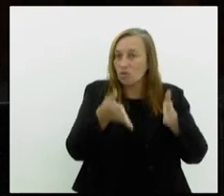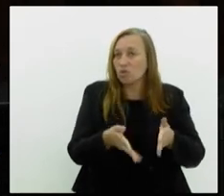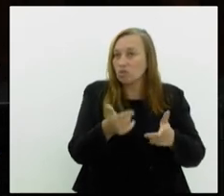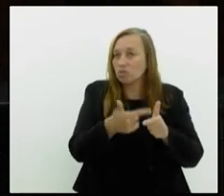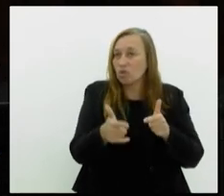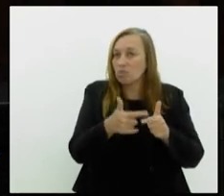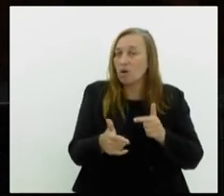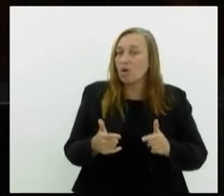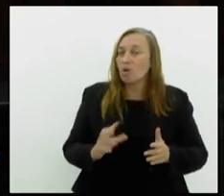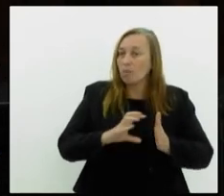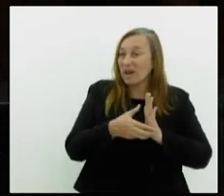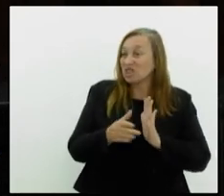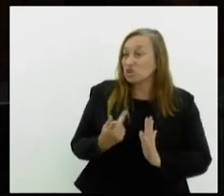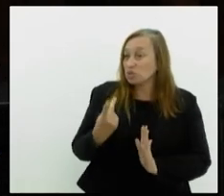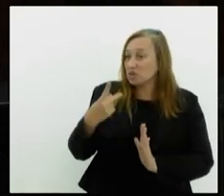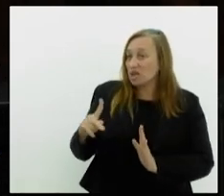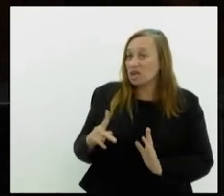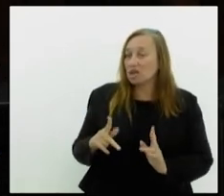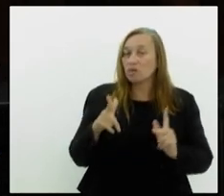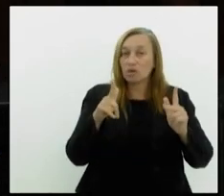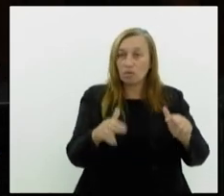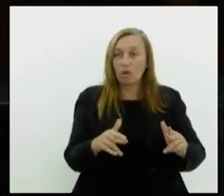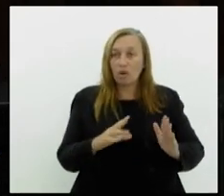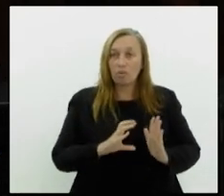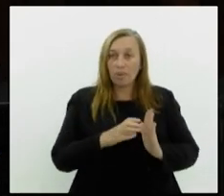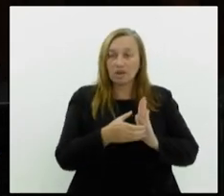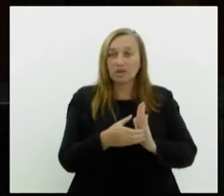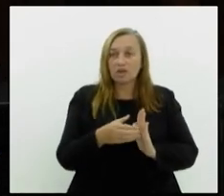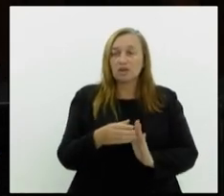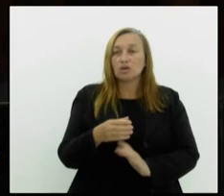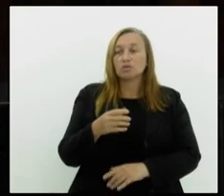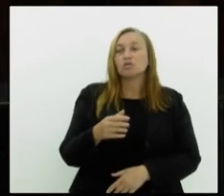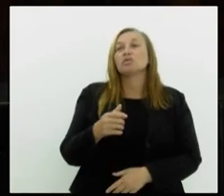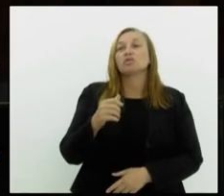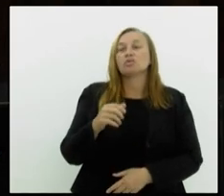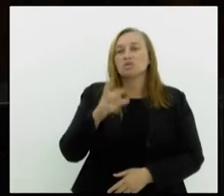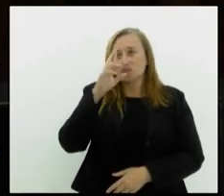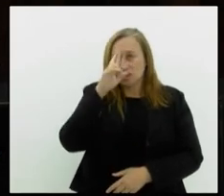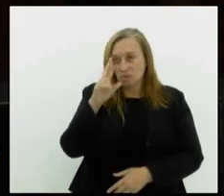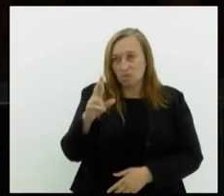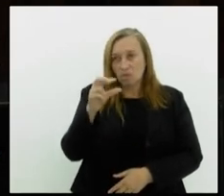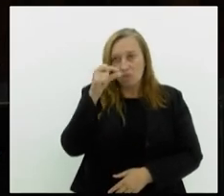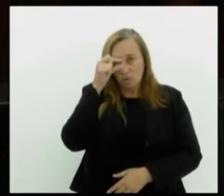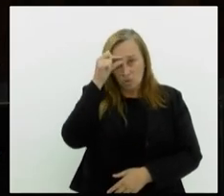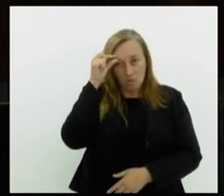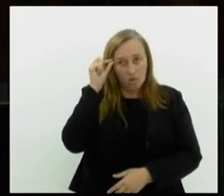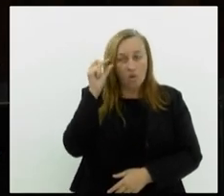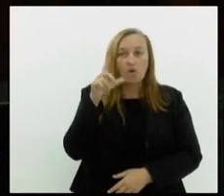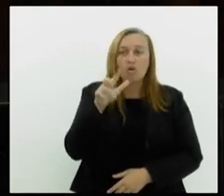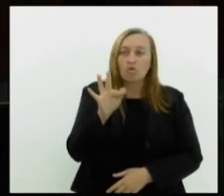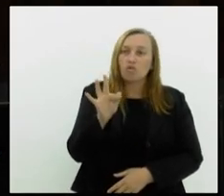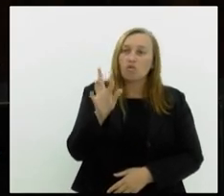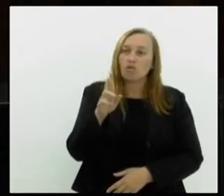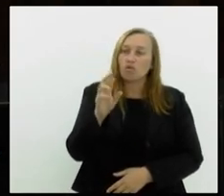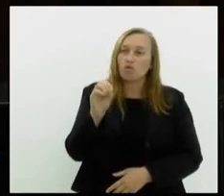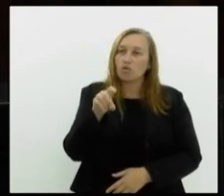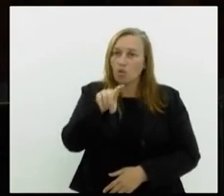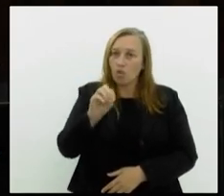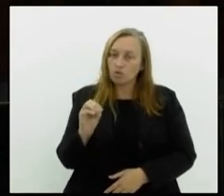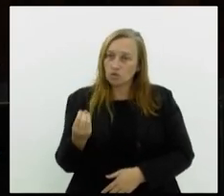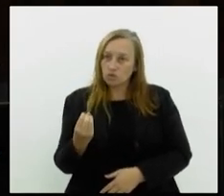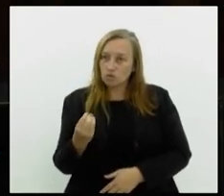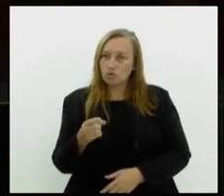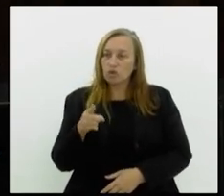dele, aliás, o mesmo partido do senhor Marcelo Frouxo, que concorreu ao governo do estado do Rio de